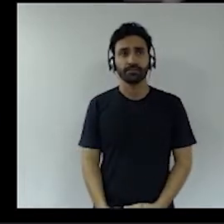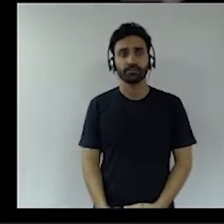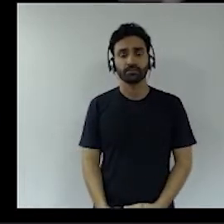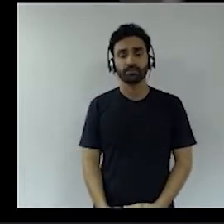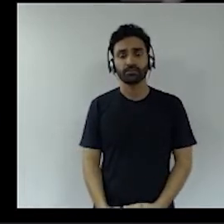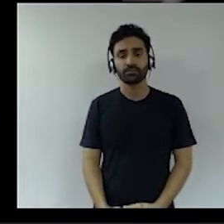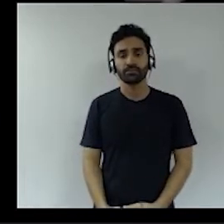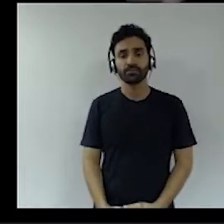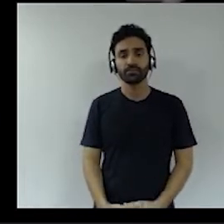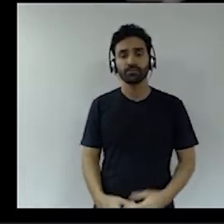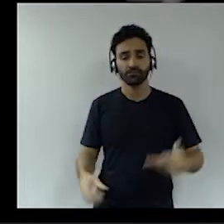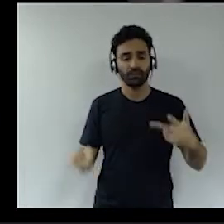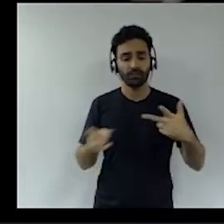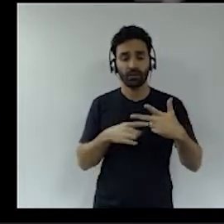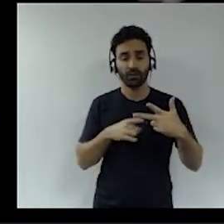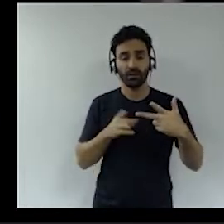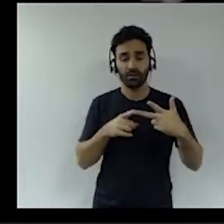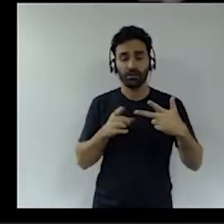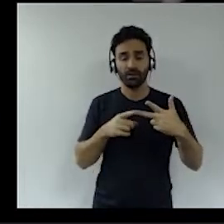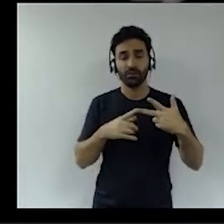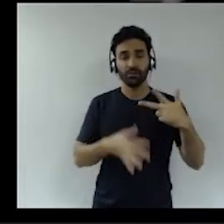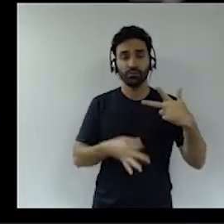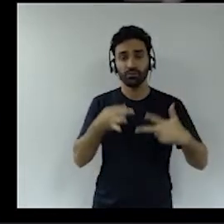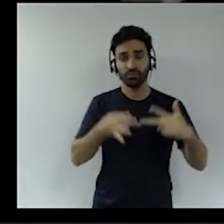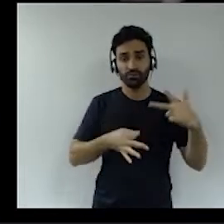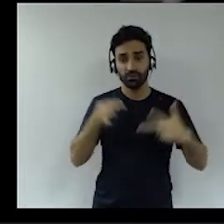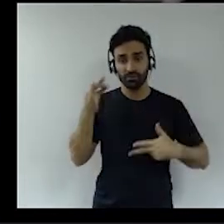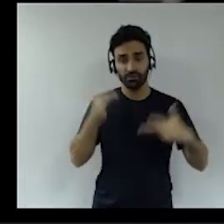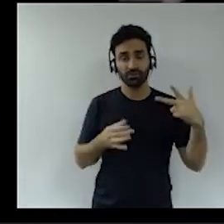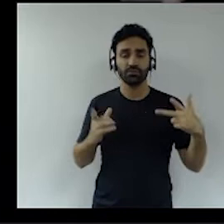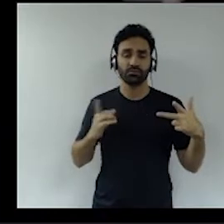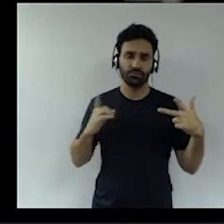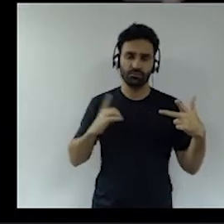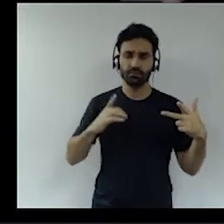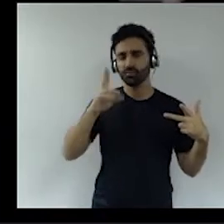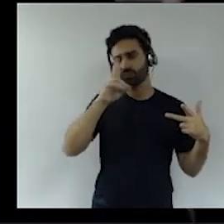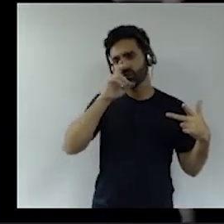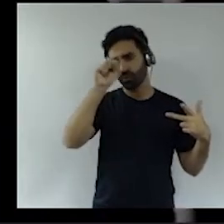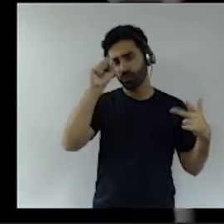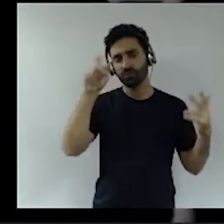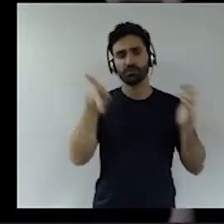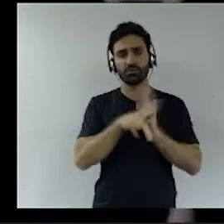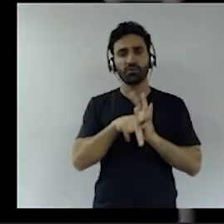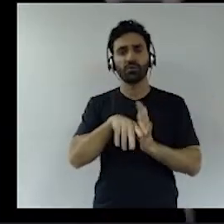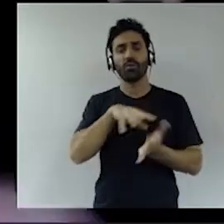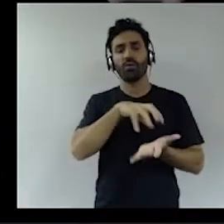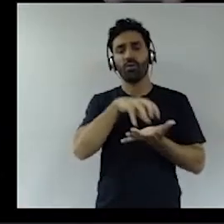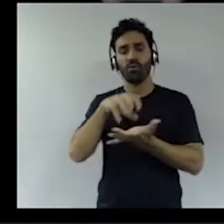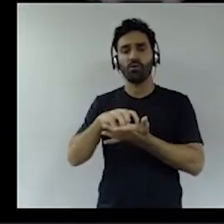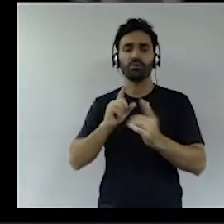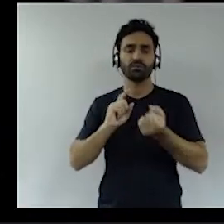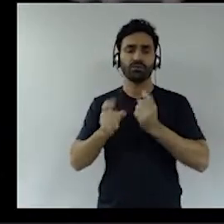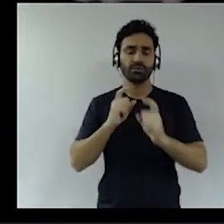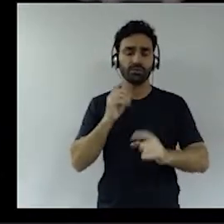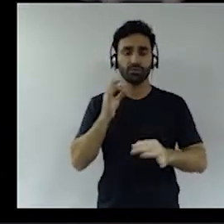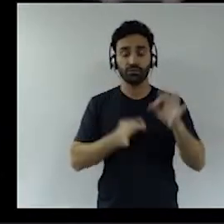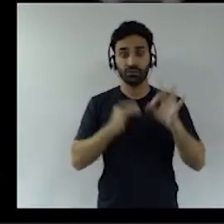O judiciário, pela força dos órgãos de administração da